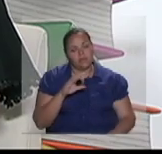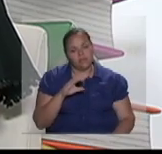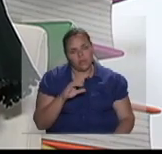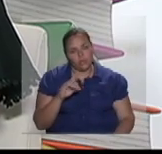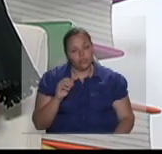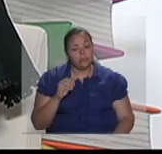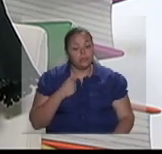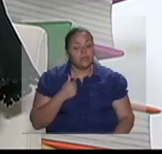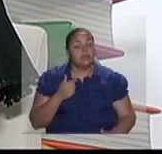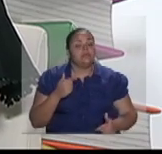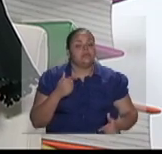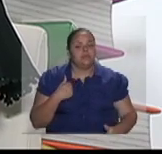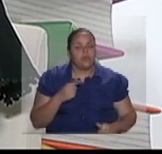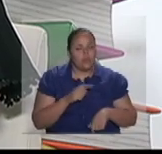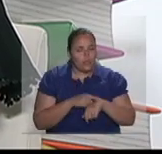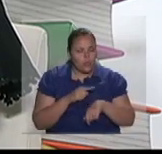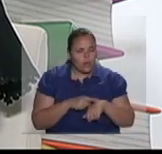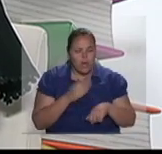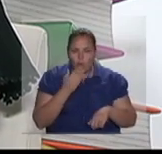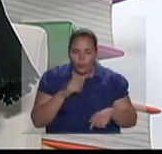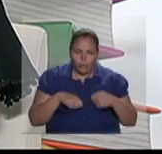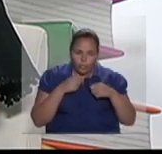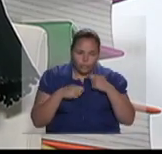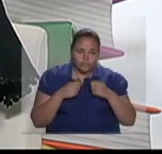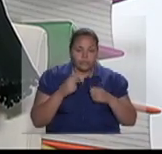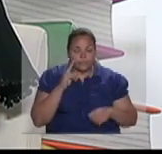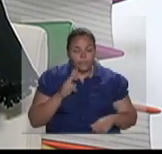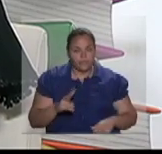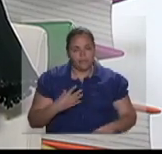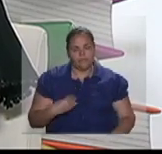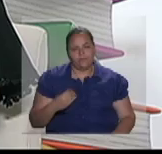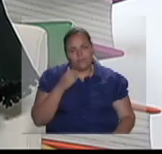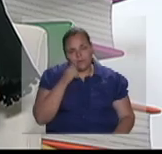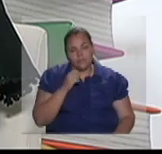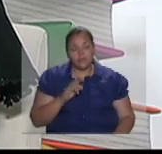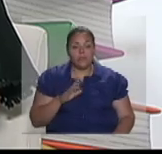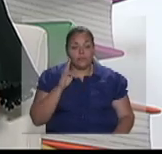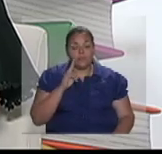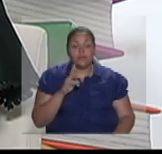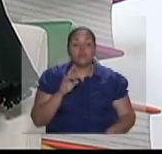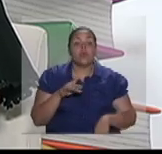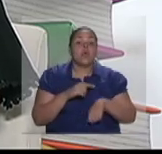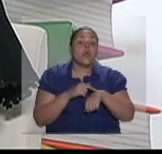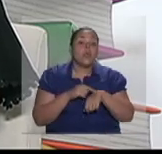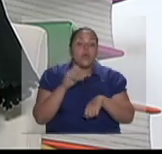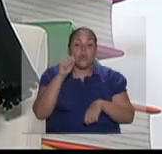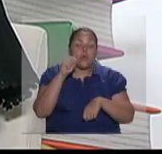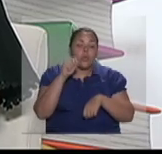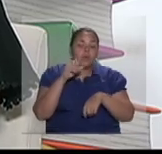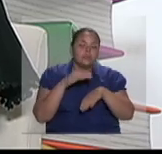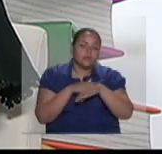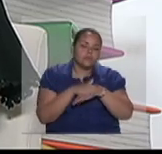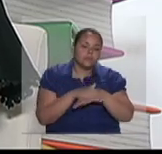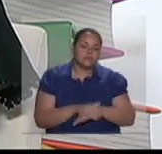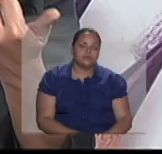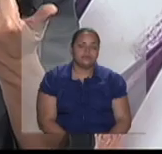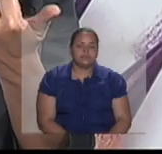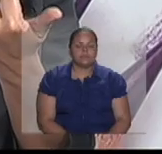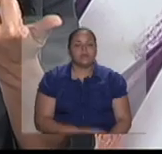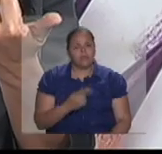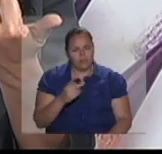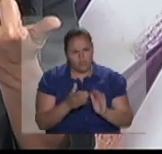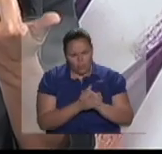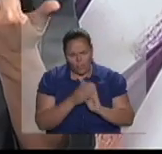cedo, mas eu me policio de tirar o meu horário de almoço e ir vê-la. Porque senão só vou vê-la às 8 horas da noite, às 6 horas da noite. Em relação ao